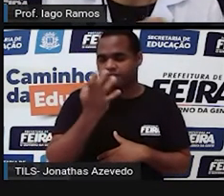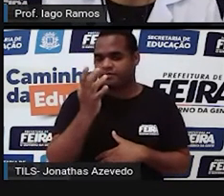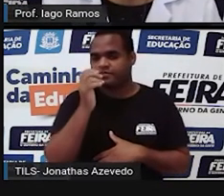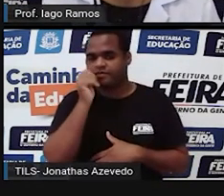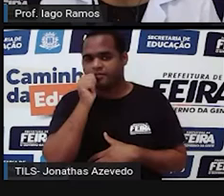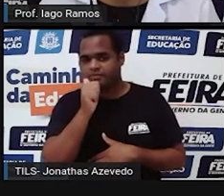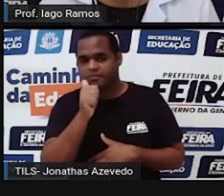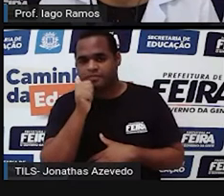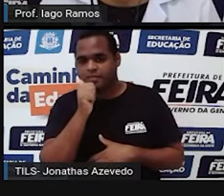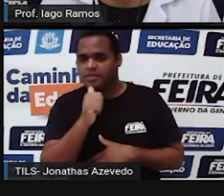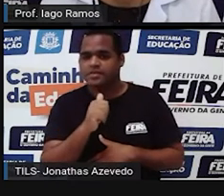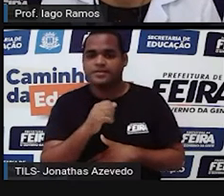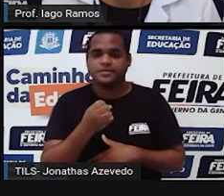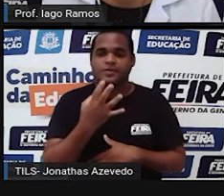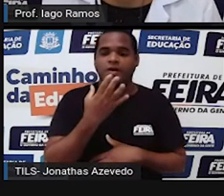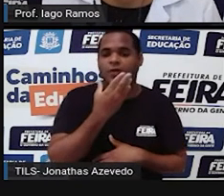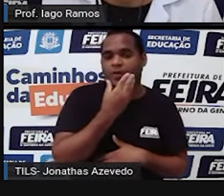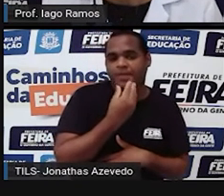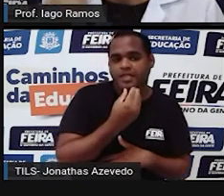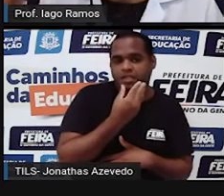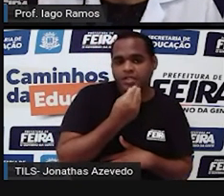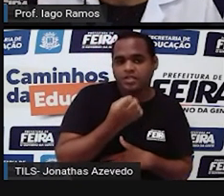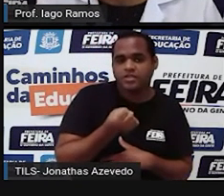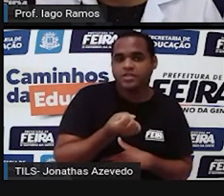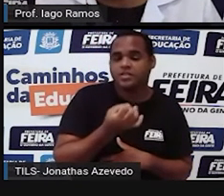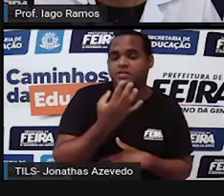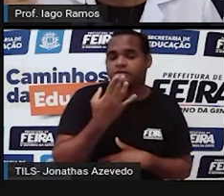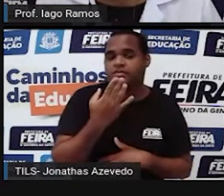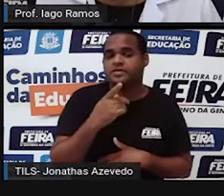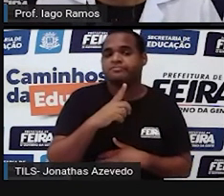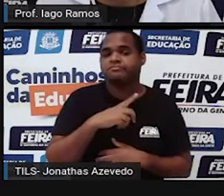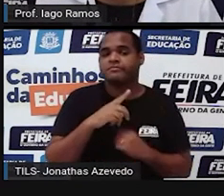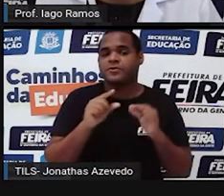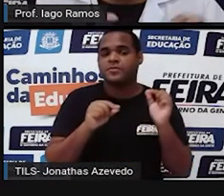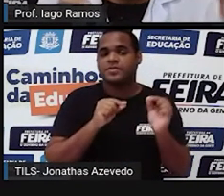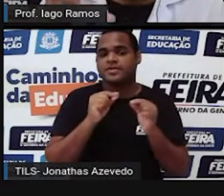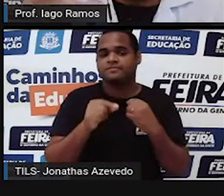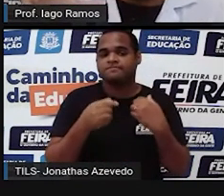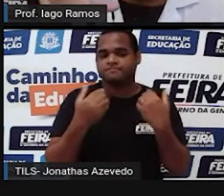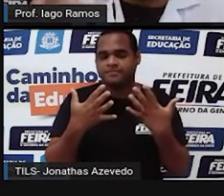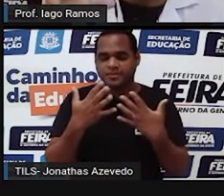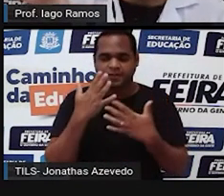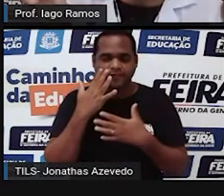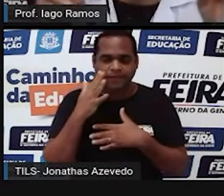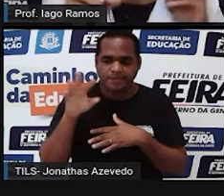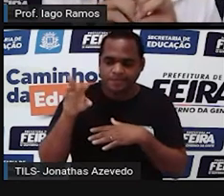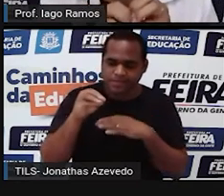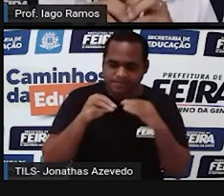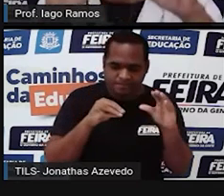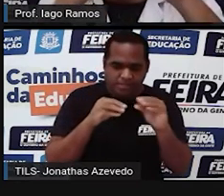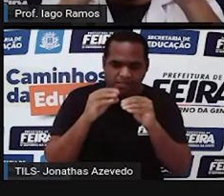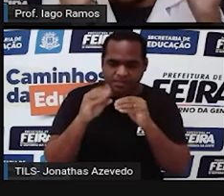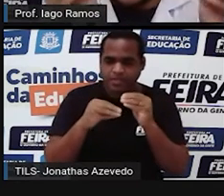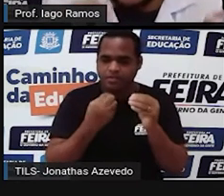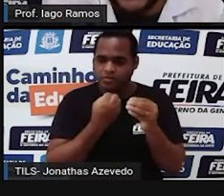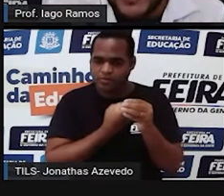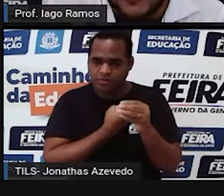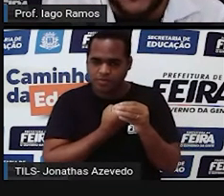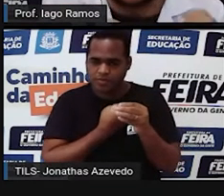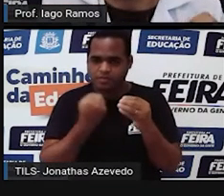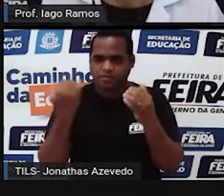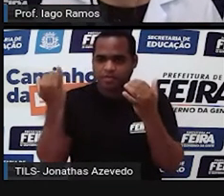tem na Rede Municipal de Educação de Feira de Santana? Quantas meninas tem? Vamos pegar esses dados, vamos colocar